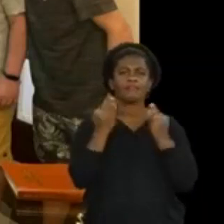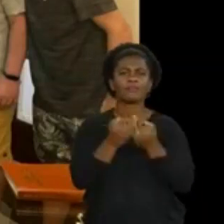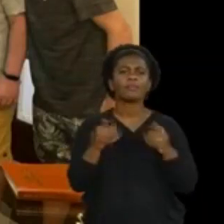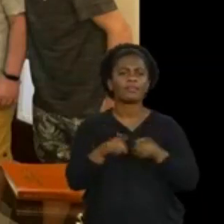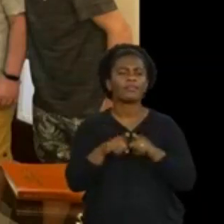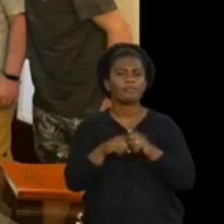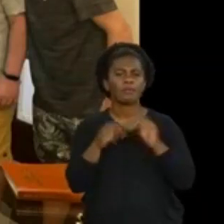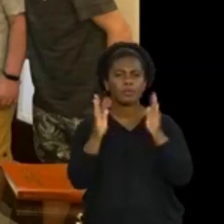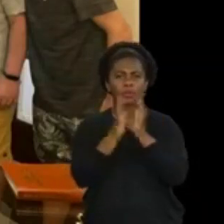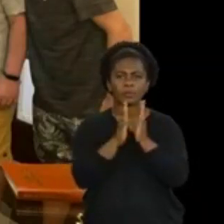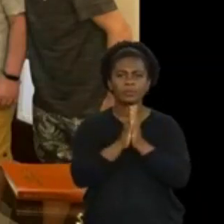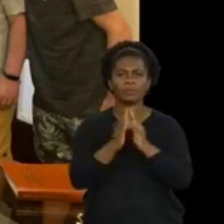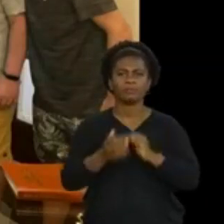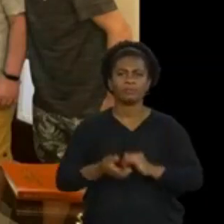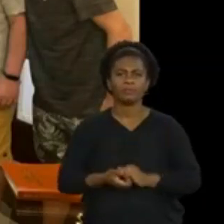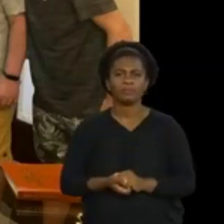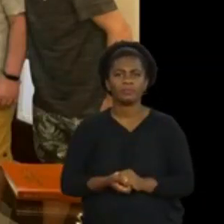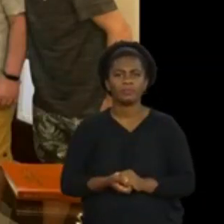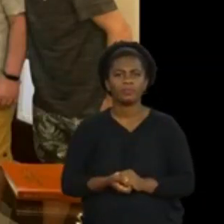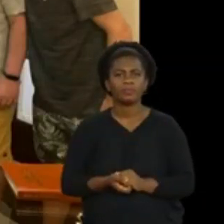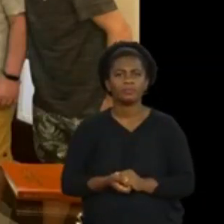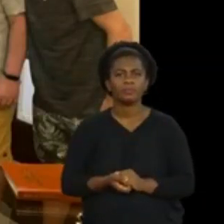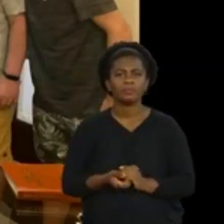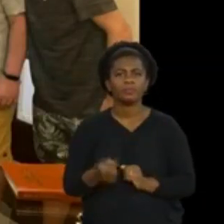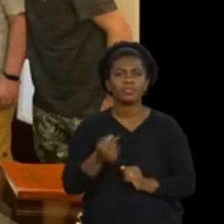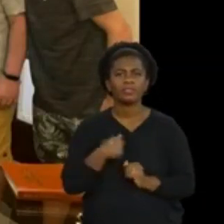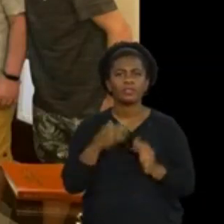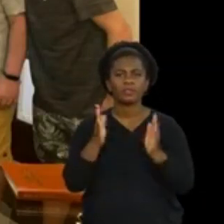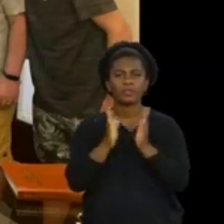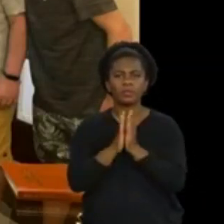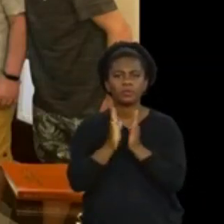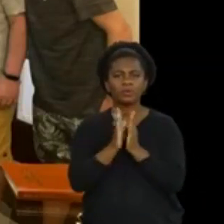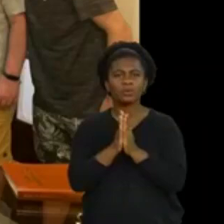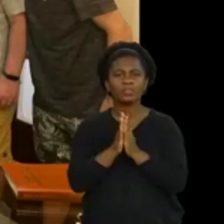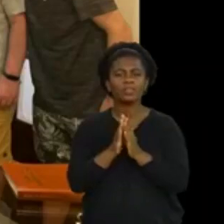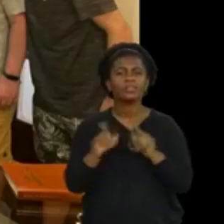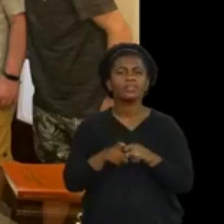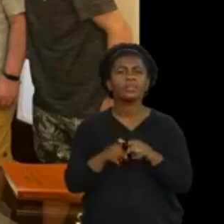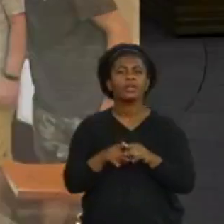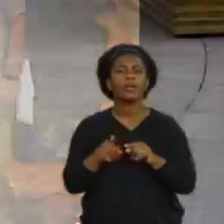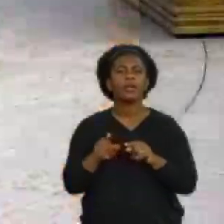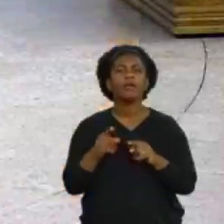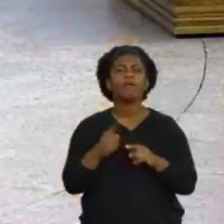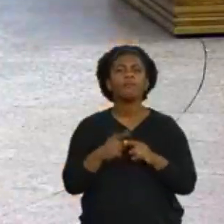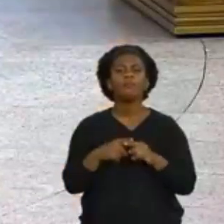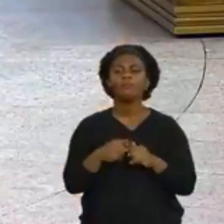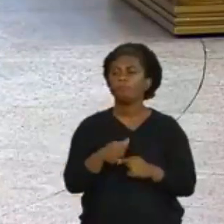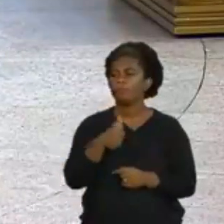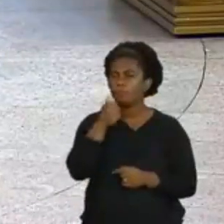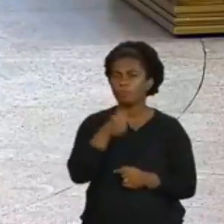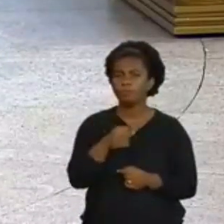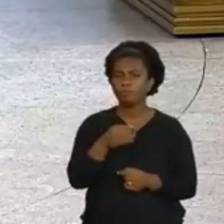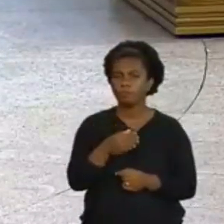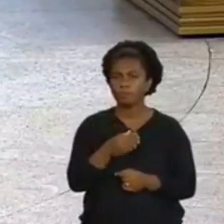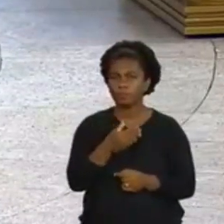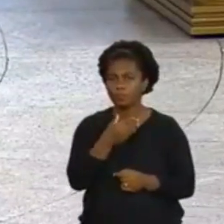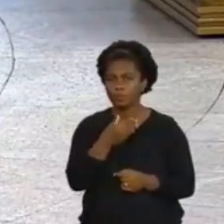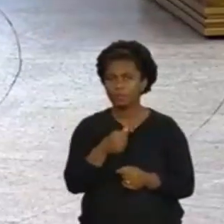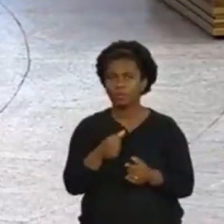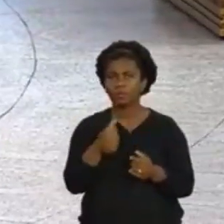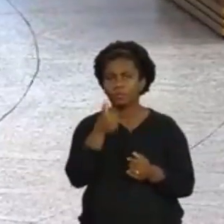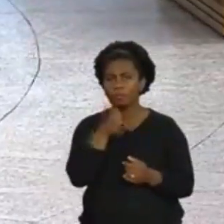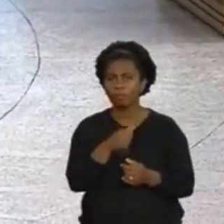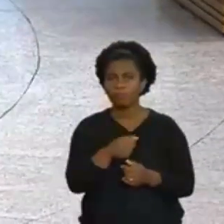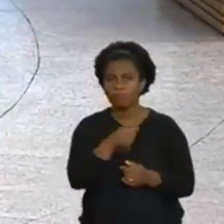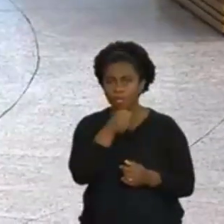fé, né? Orei também por uma senhora que ela foi lá